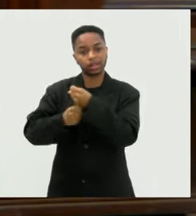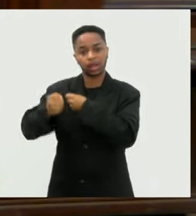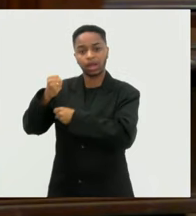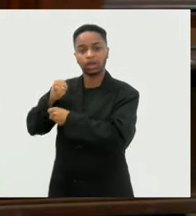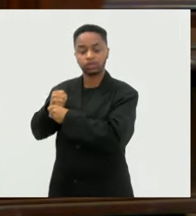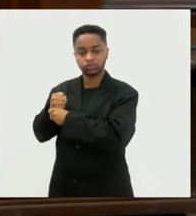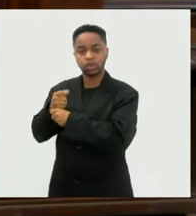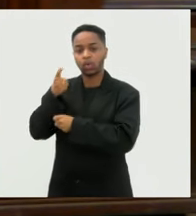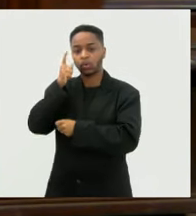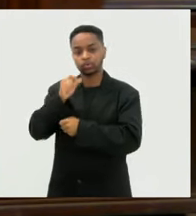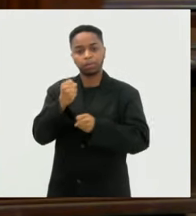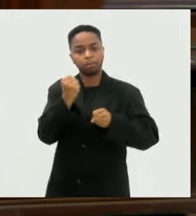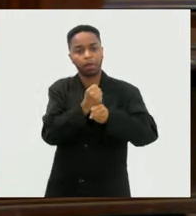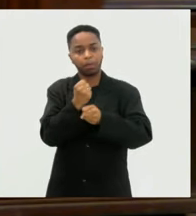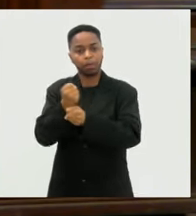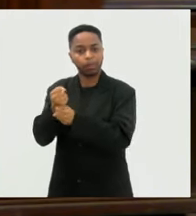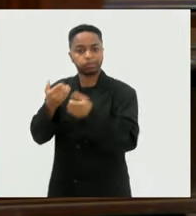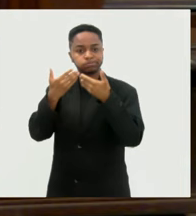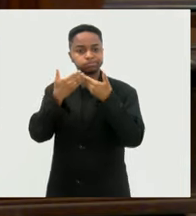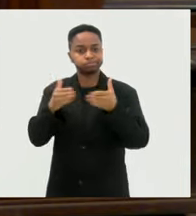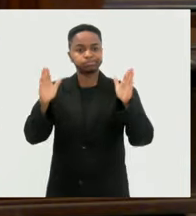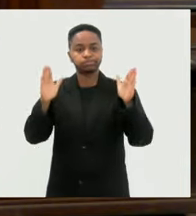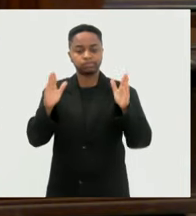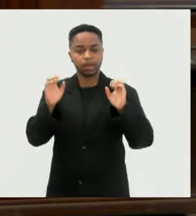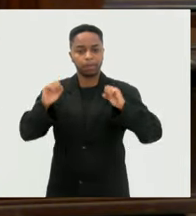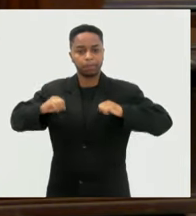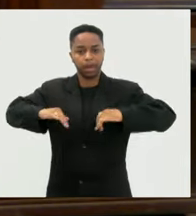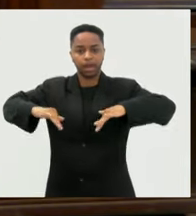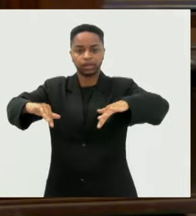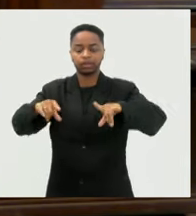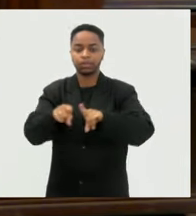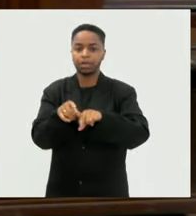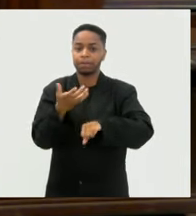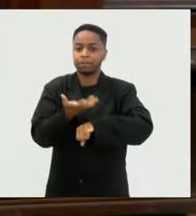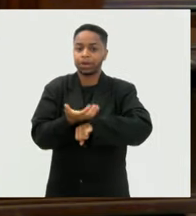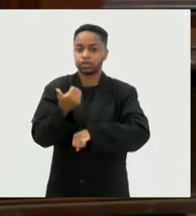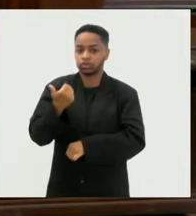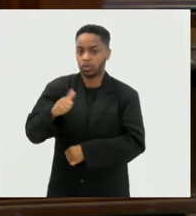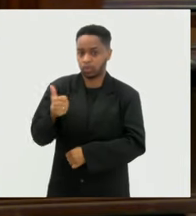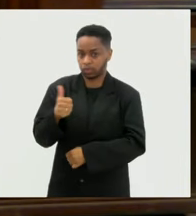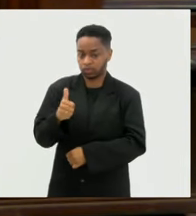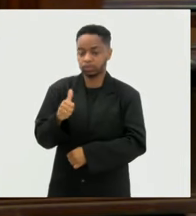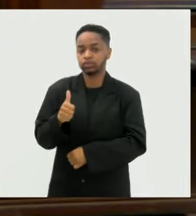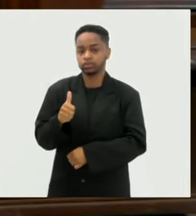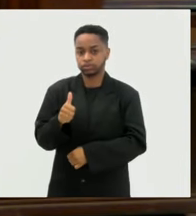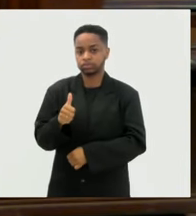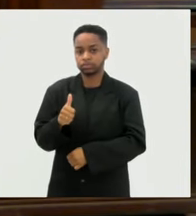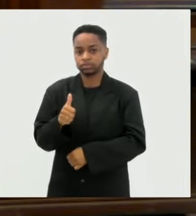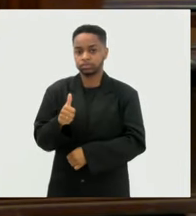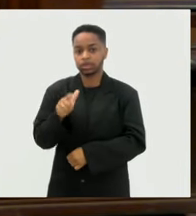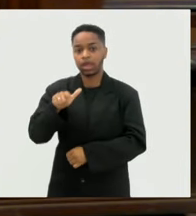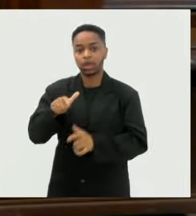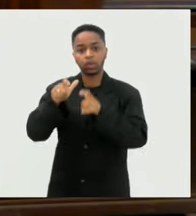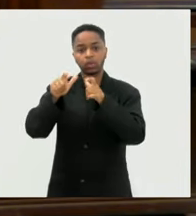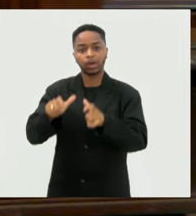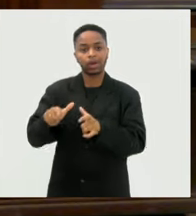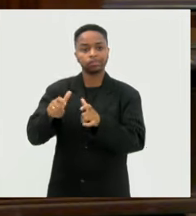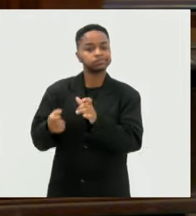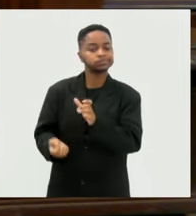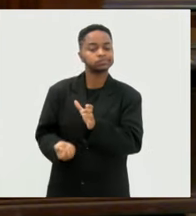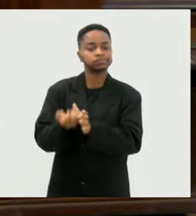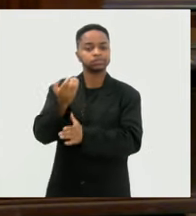foi inaugurada. E na Praça 11, que é o berço do samba.